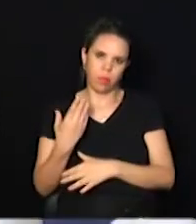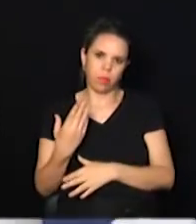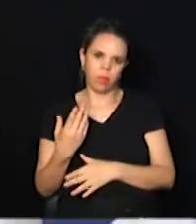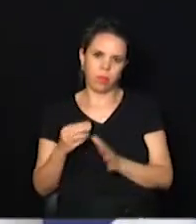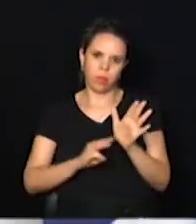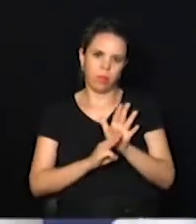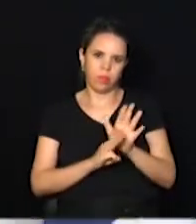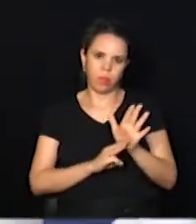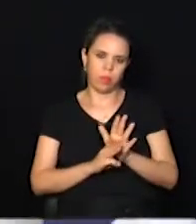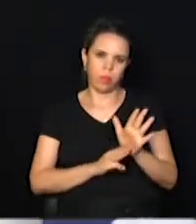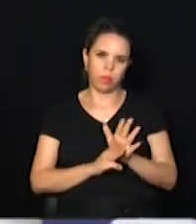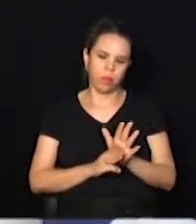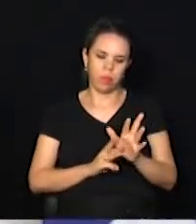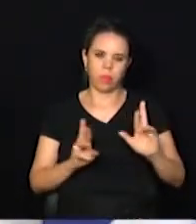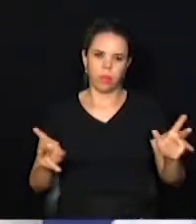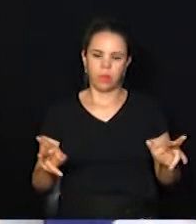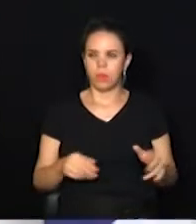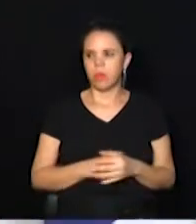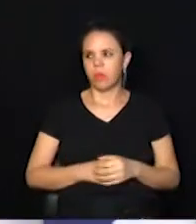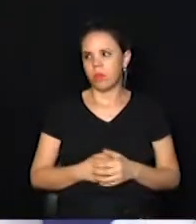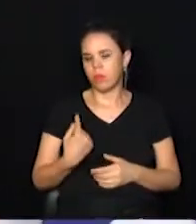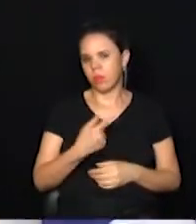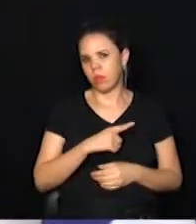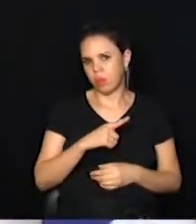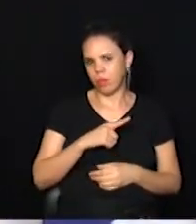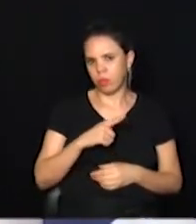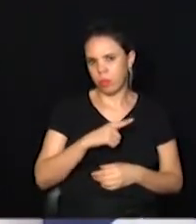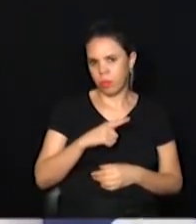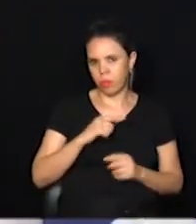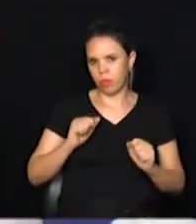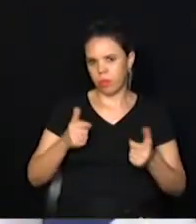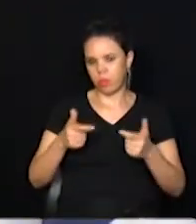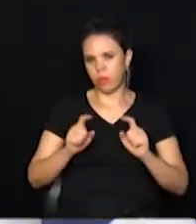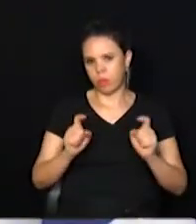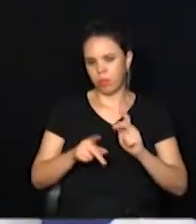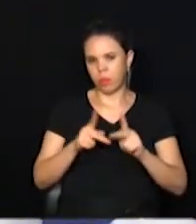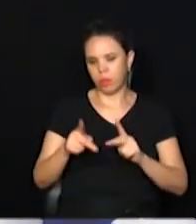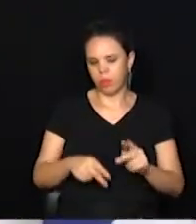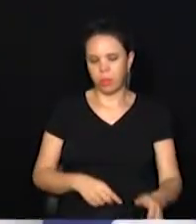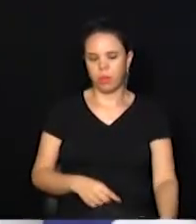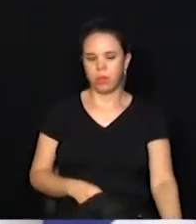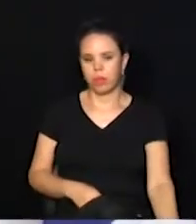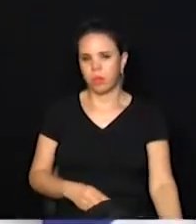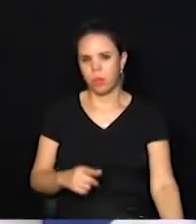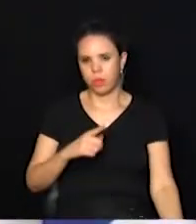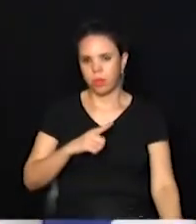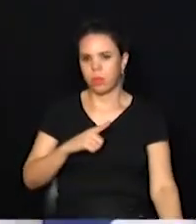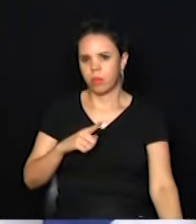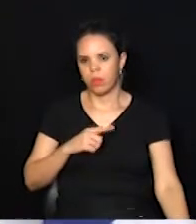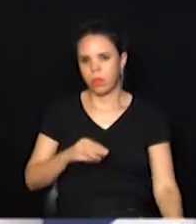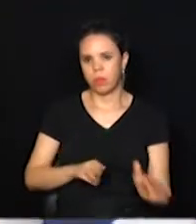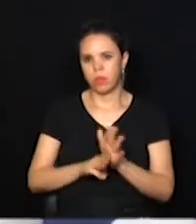método diferente, porque nós tínhamos as Assembleias do Povo e a Assembleia do Povo tinha um método